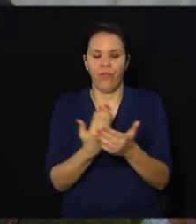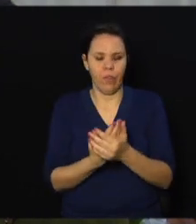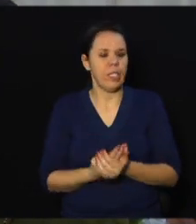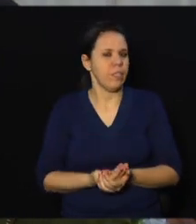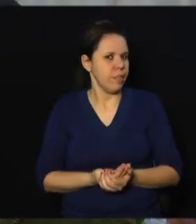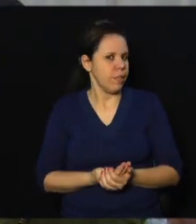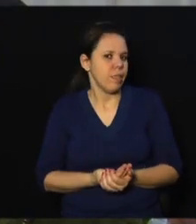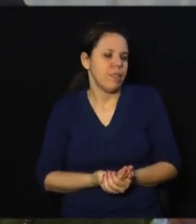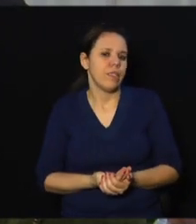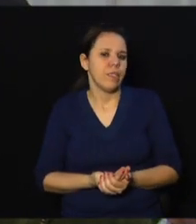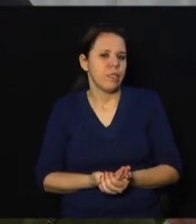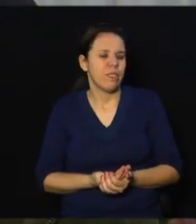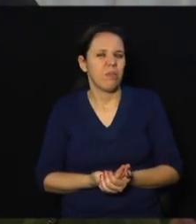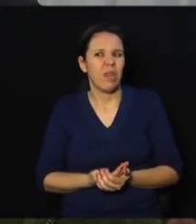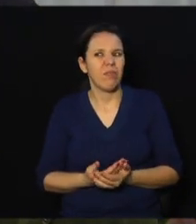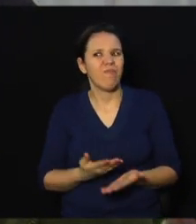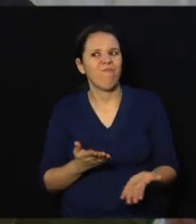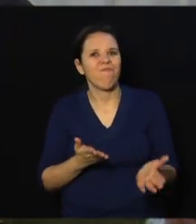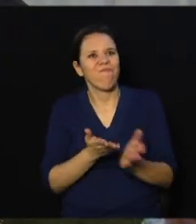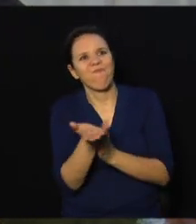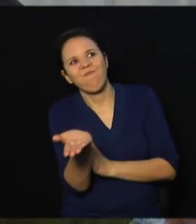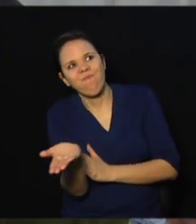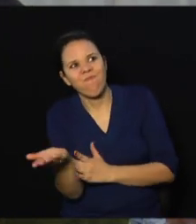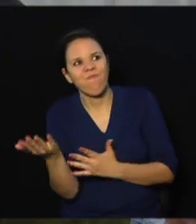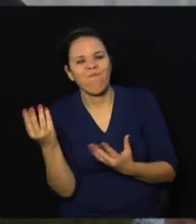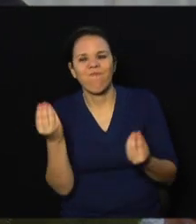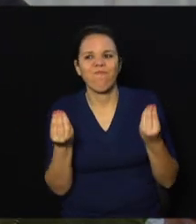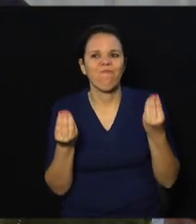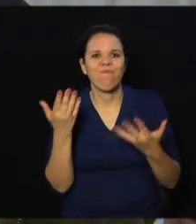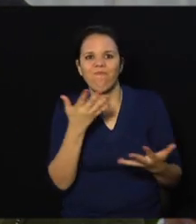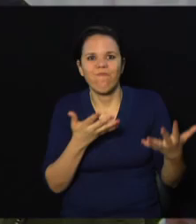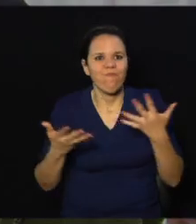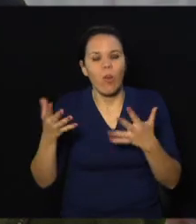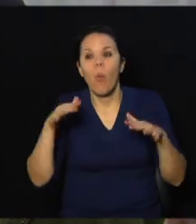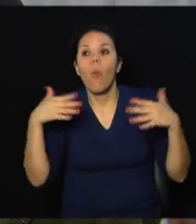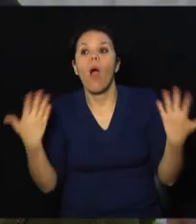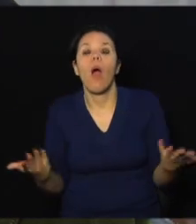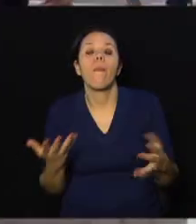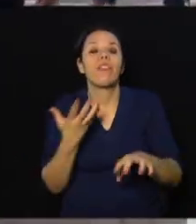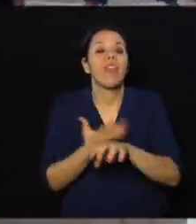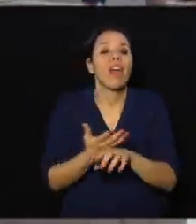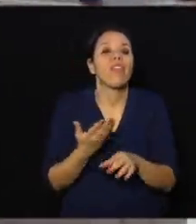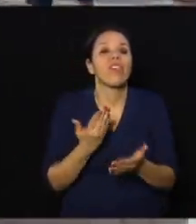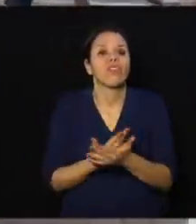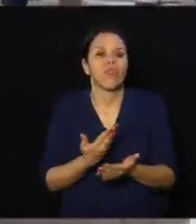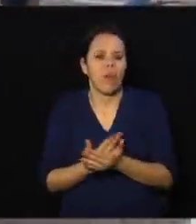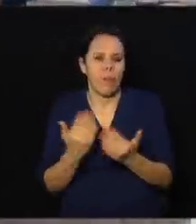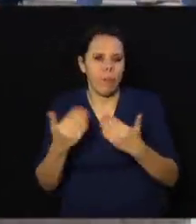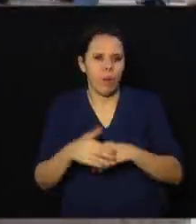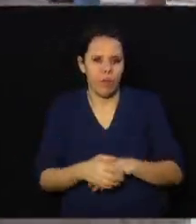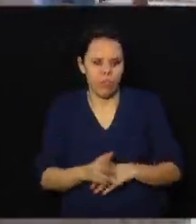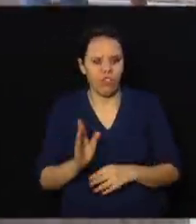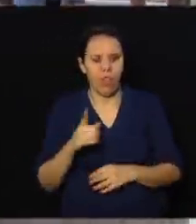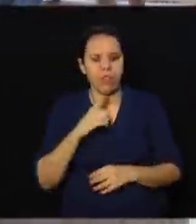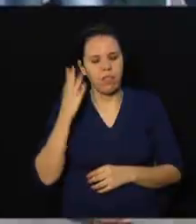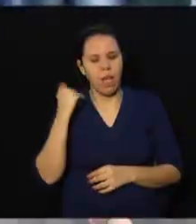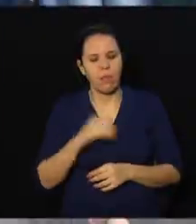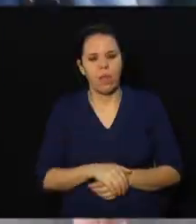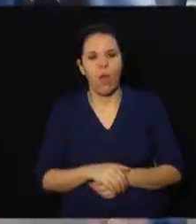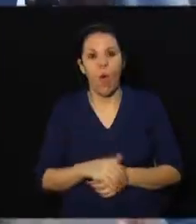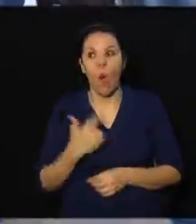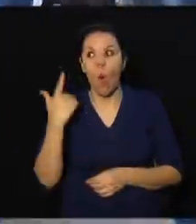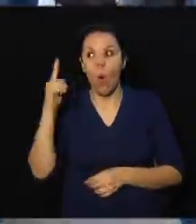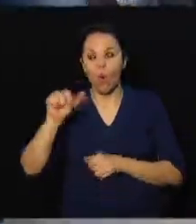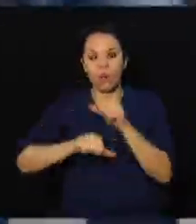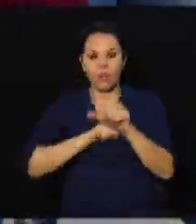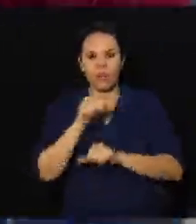O aluno fica um pouco menos perdido de qual matéria estudar para a prova, já vai mais direcionado. Outra mudança que vem gerando